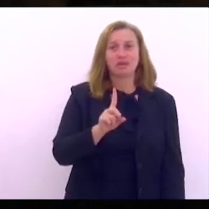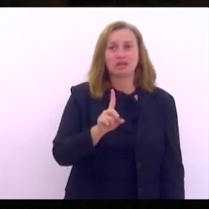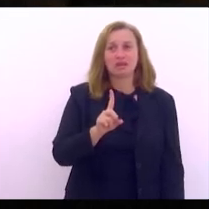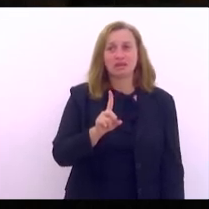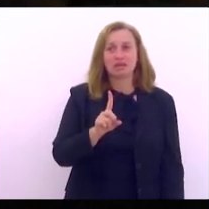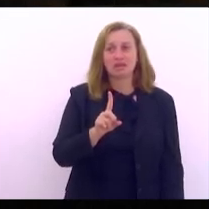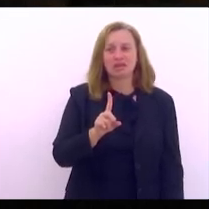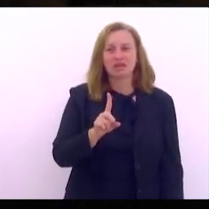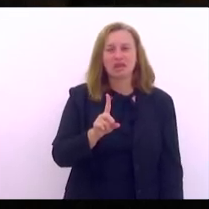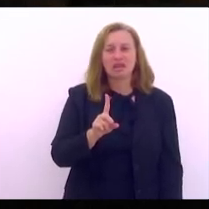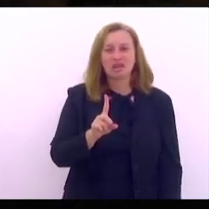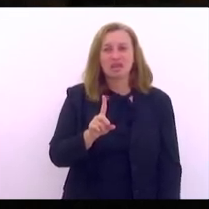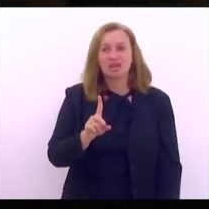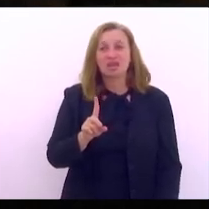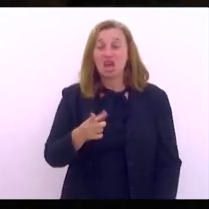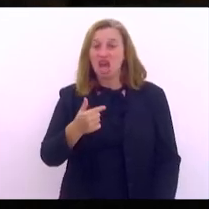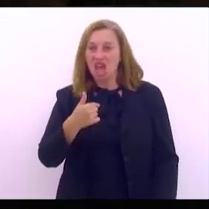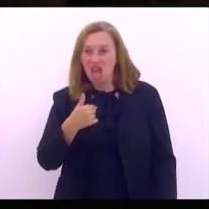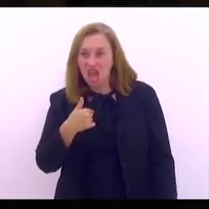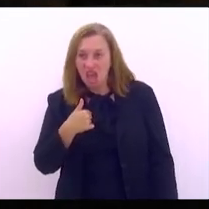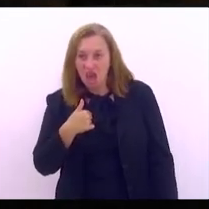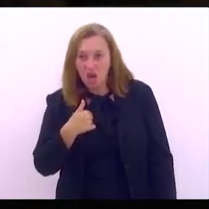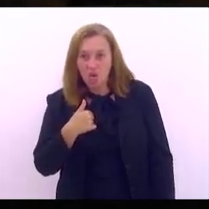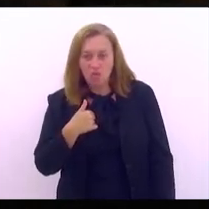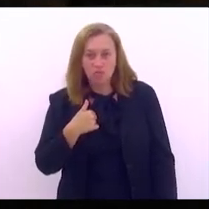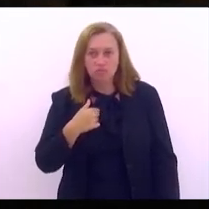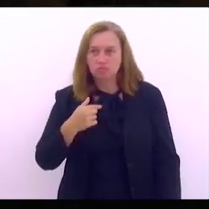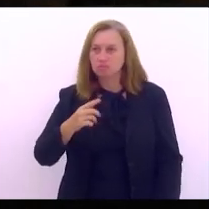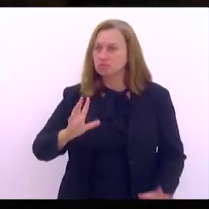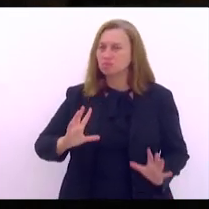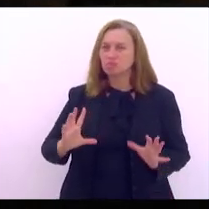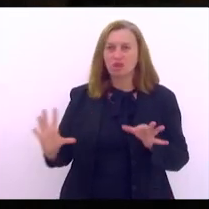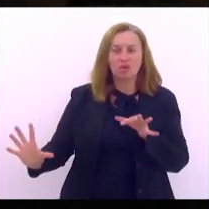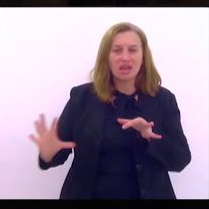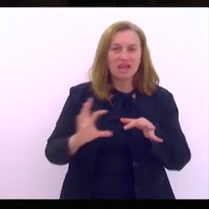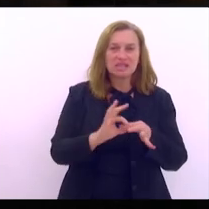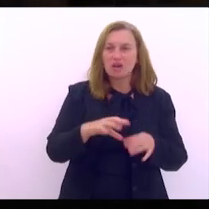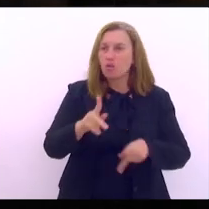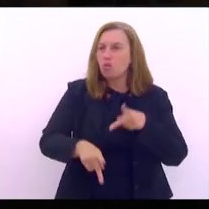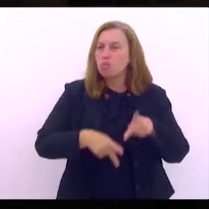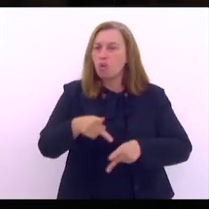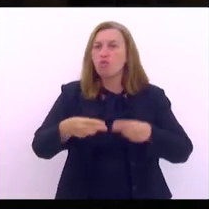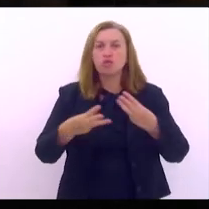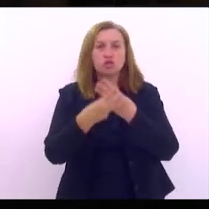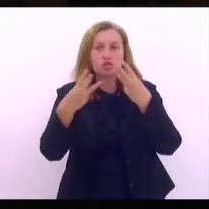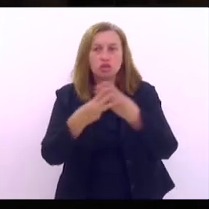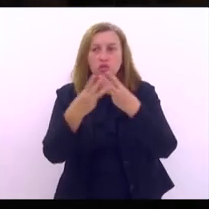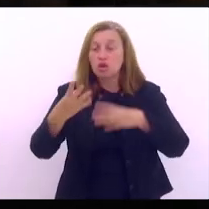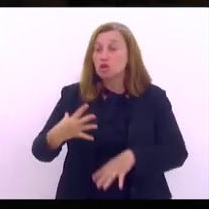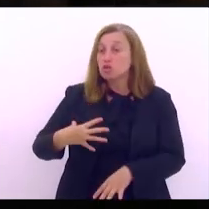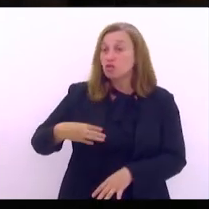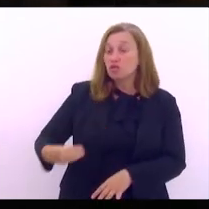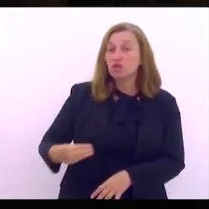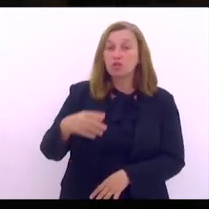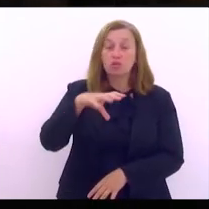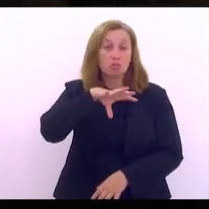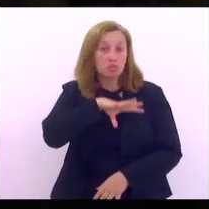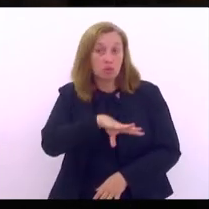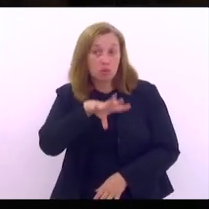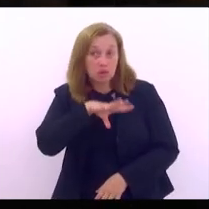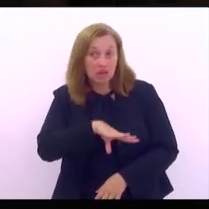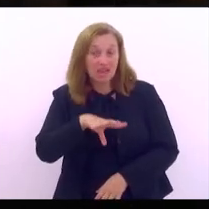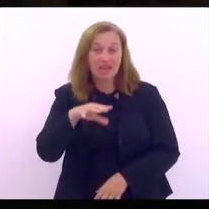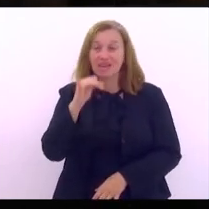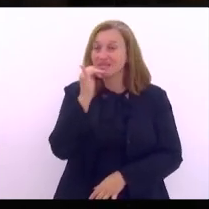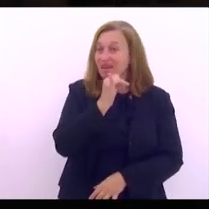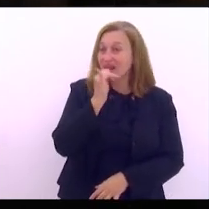É deixar bem... E olha, eu não sou descendente de judeus, eu não tenho nenhuma ligação com judeus, sou filho de portugueses e italianos. Então, não